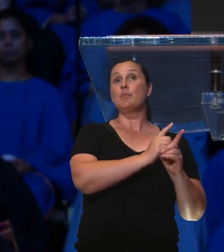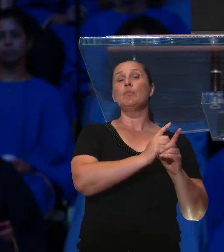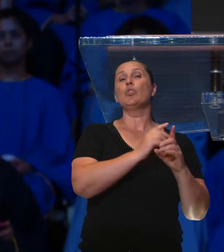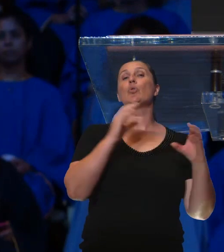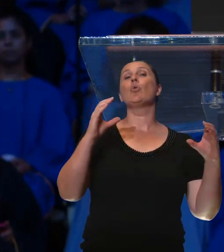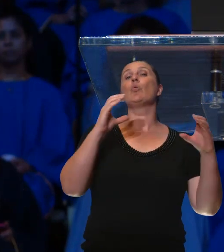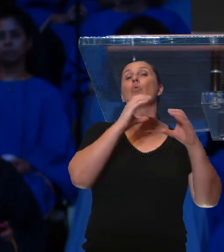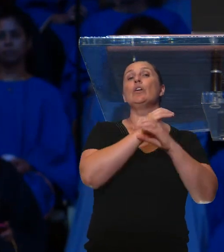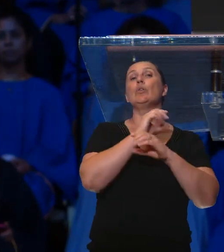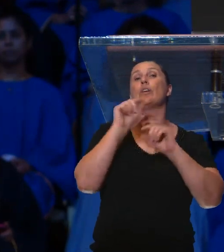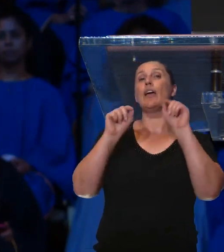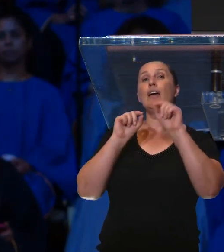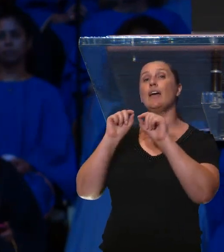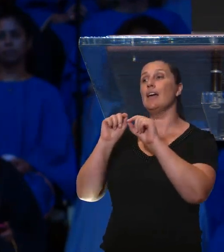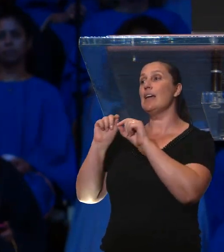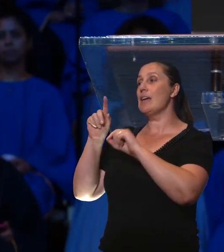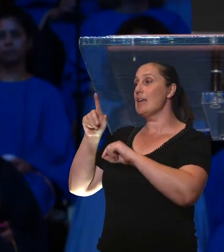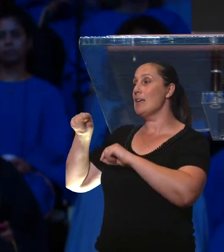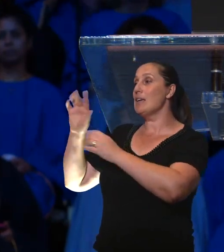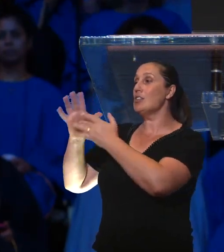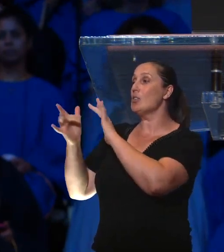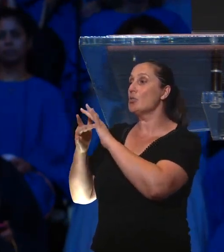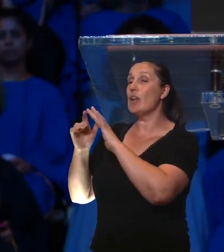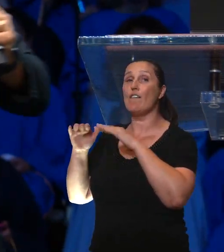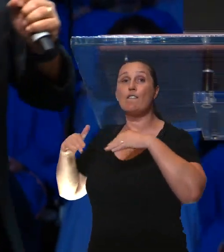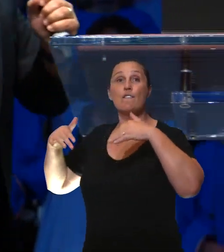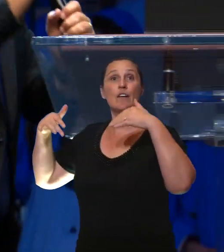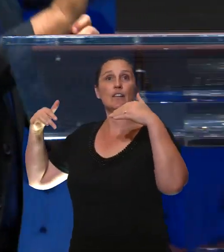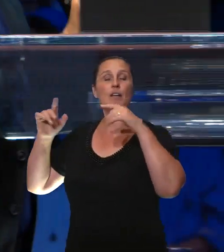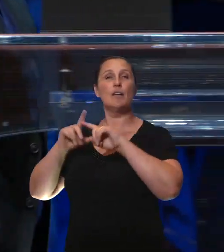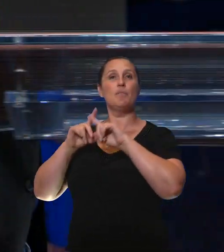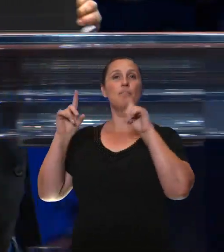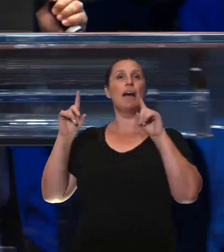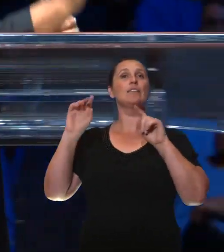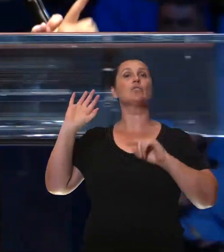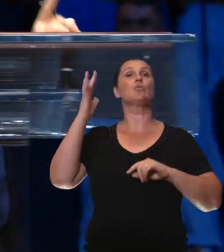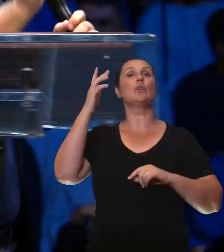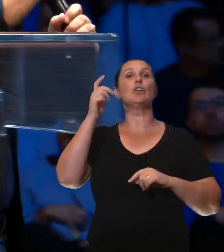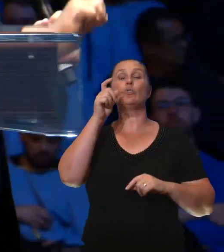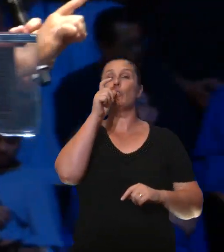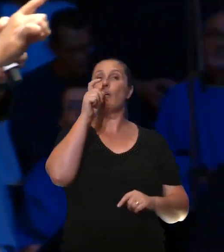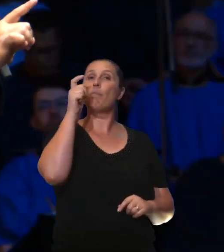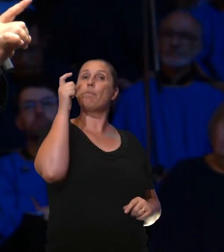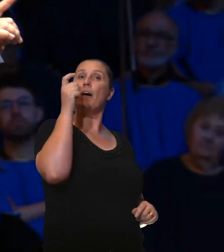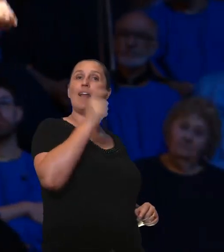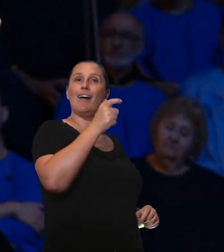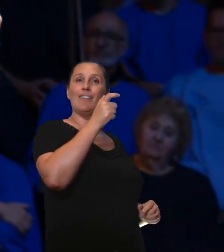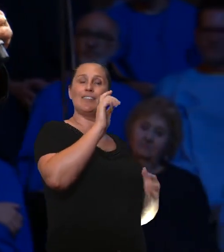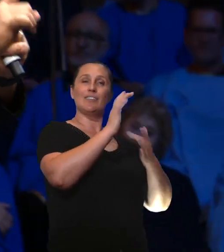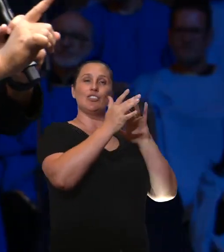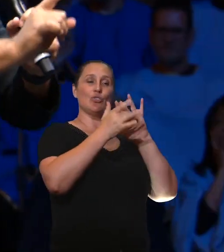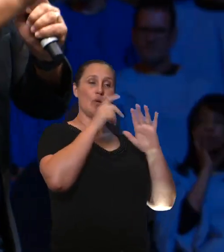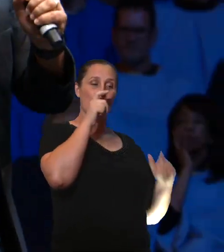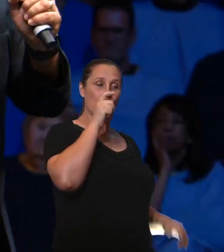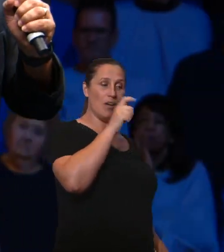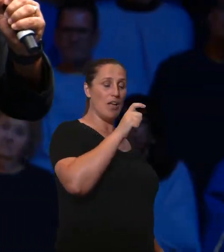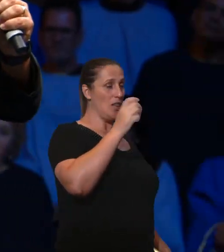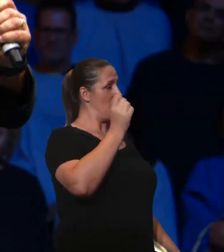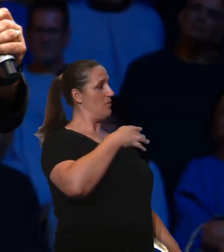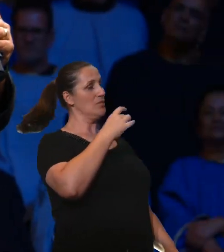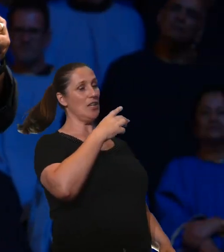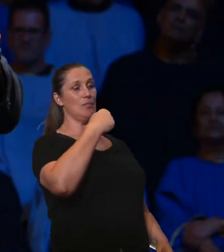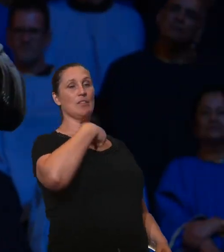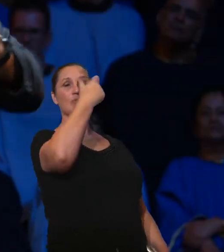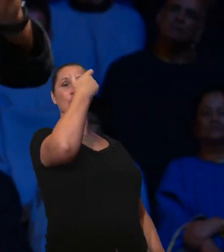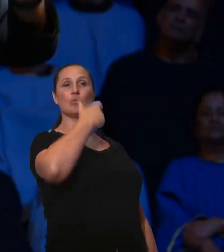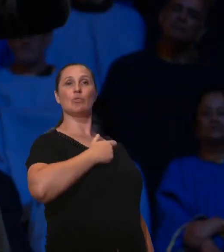conclusão que Jesus era um fantasma, mas ouvirem a palavra de Jesus dizendo: não temas,